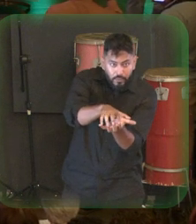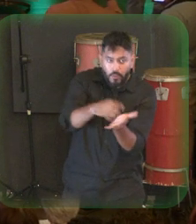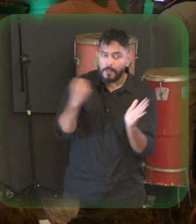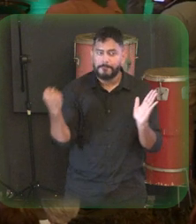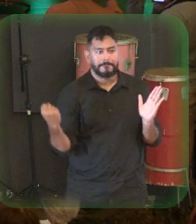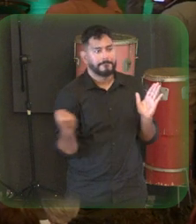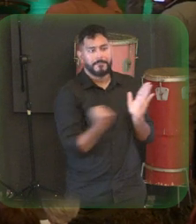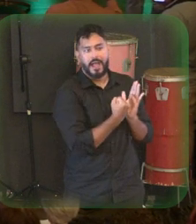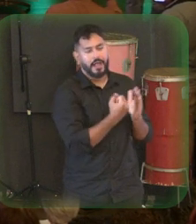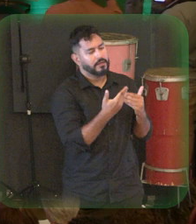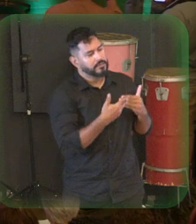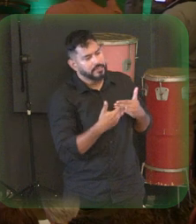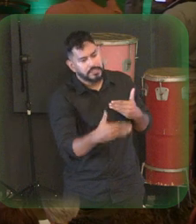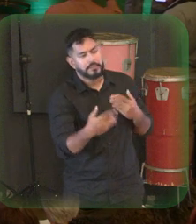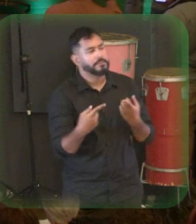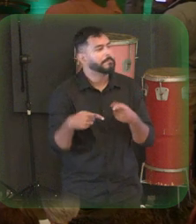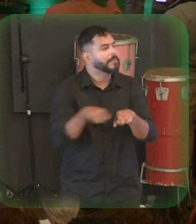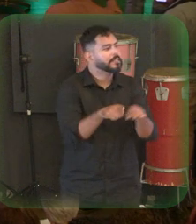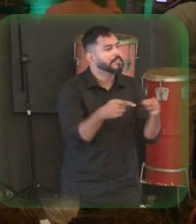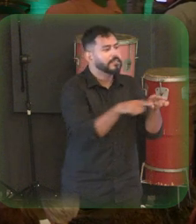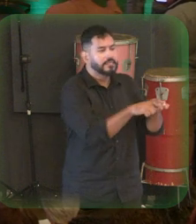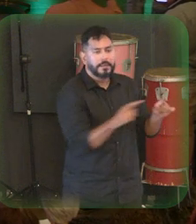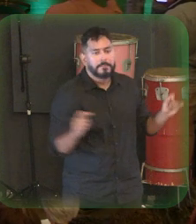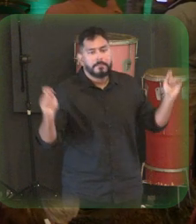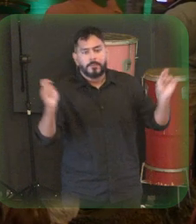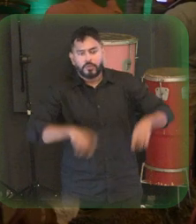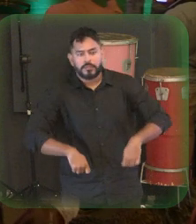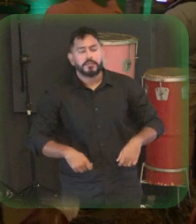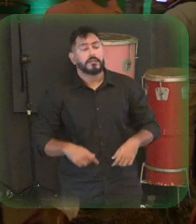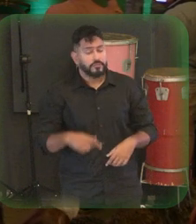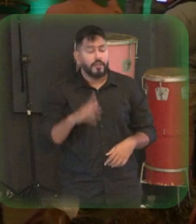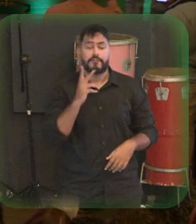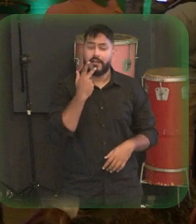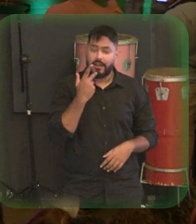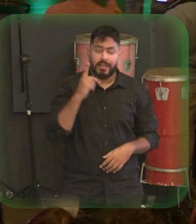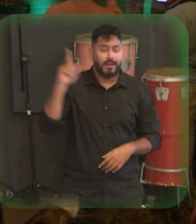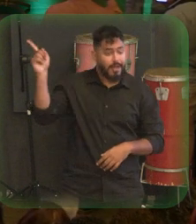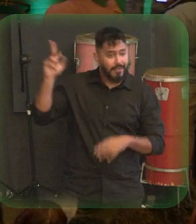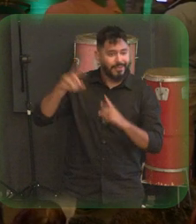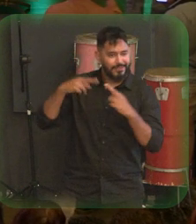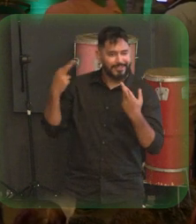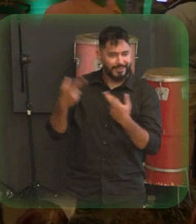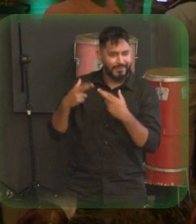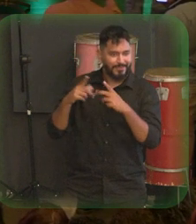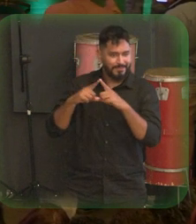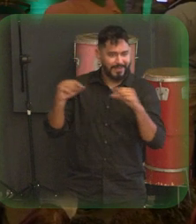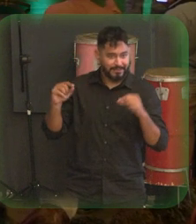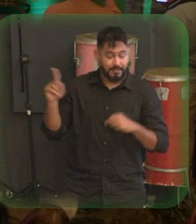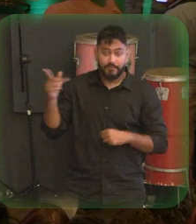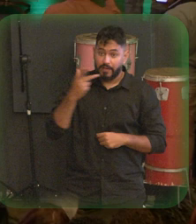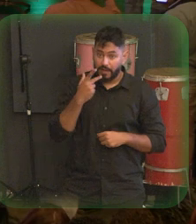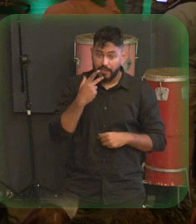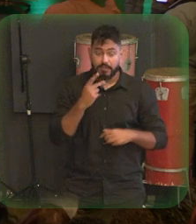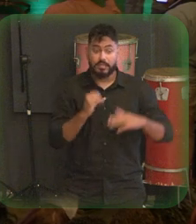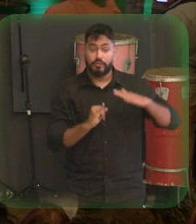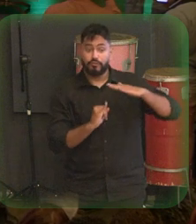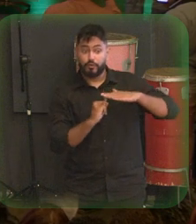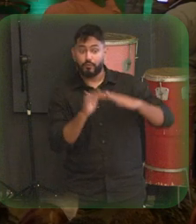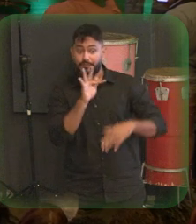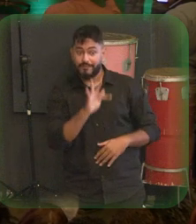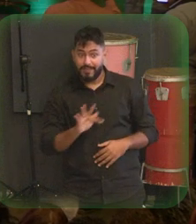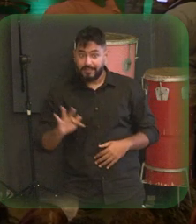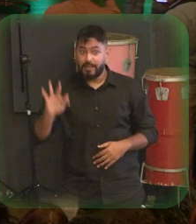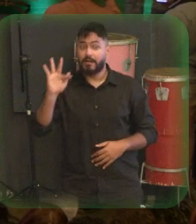possibilidades e parcerias. Eu já disse na reunião que nós tivemos em Brasília, reitor, que eu acho que os institutos federais, eles